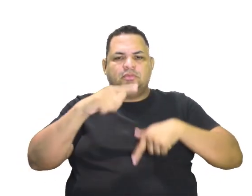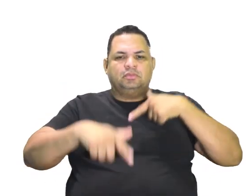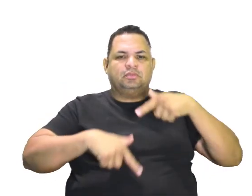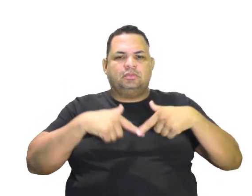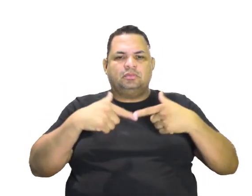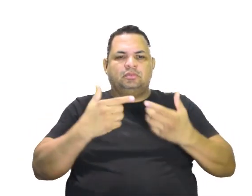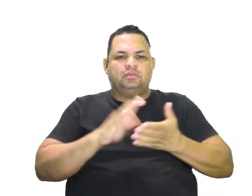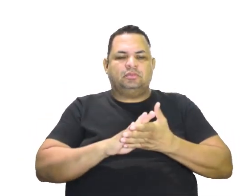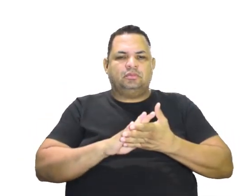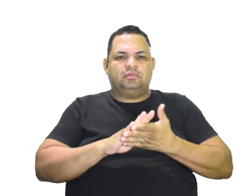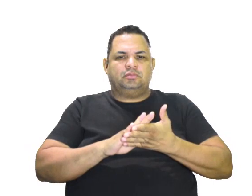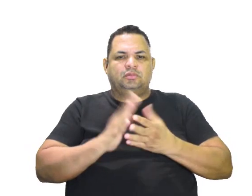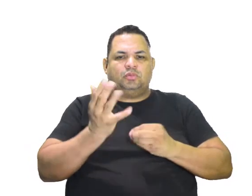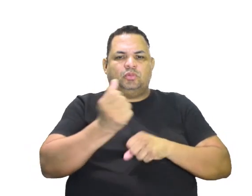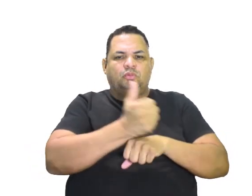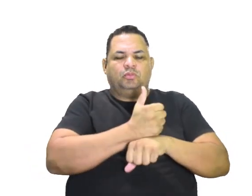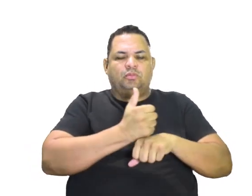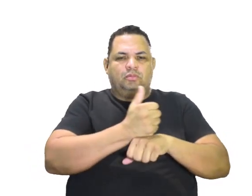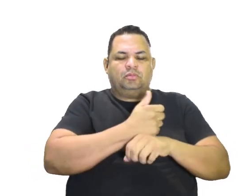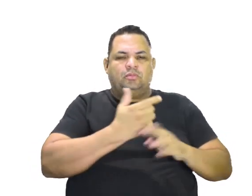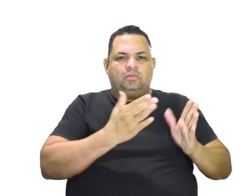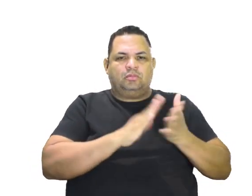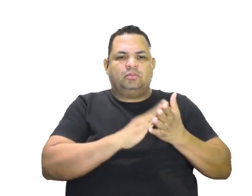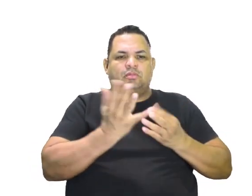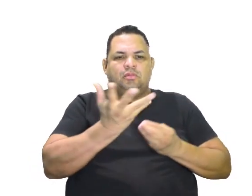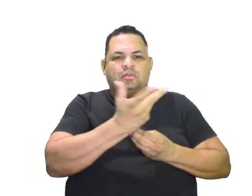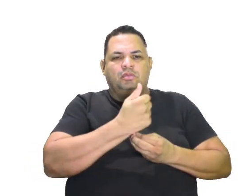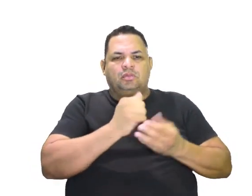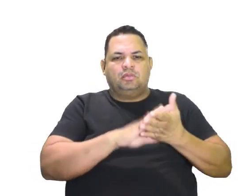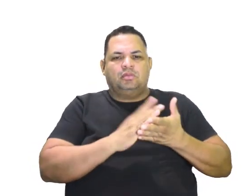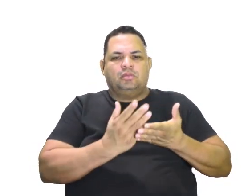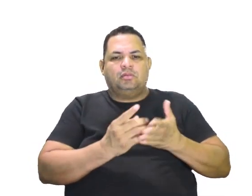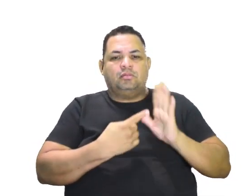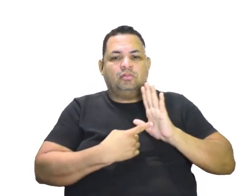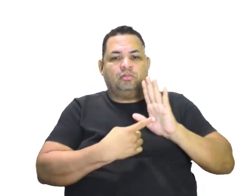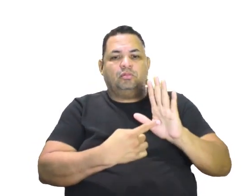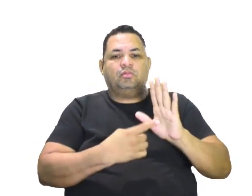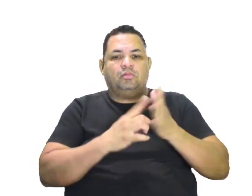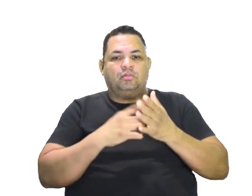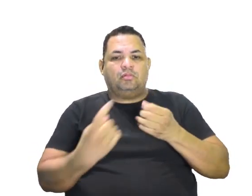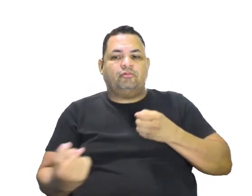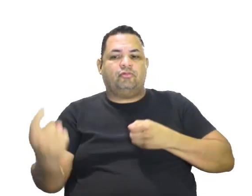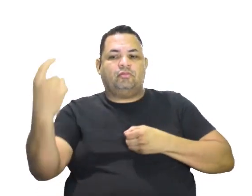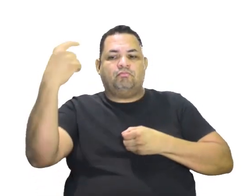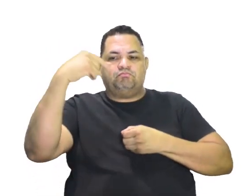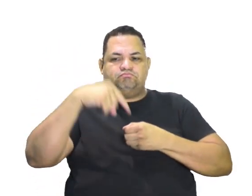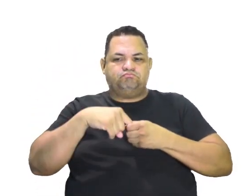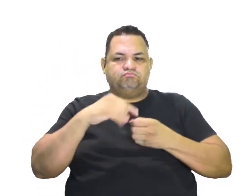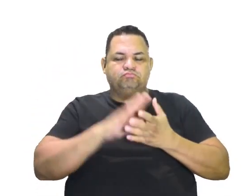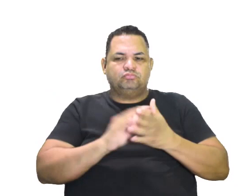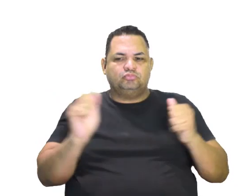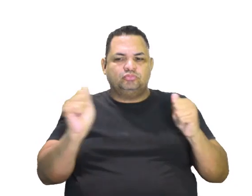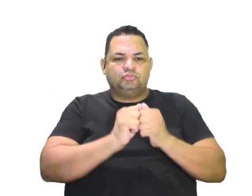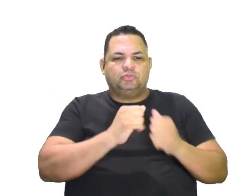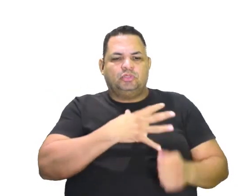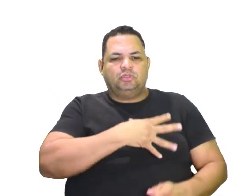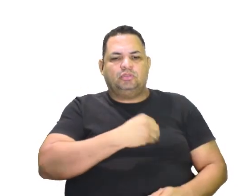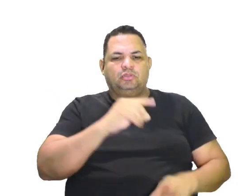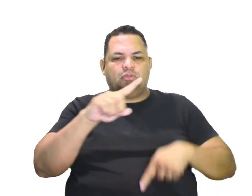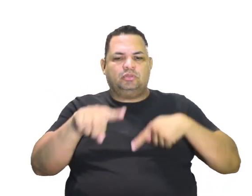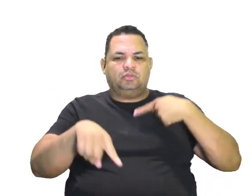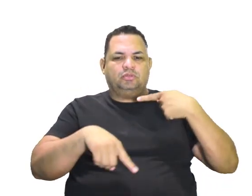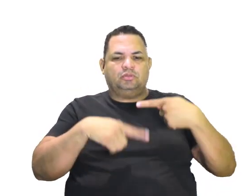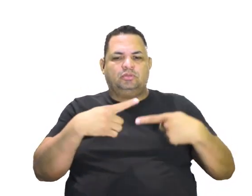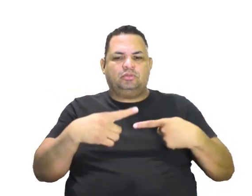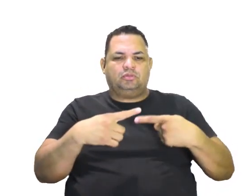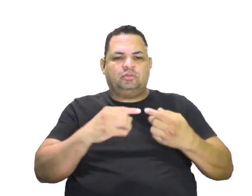né? Então, o artista retrata a lavadeira voltando à terra firme com seu filho depois de